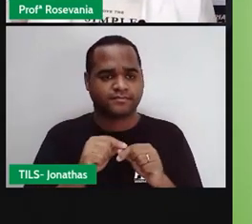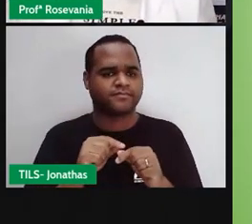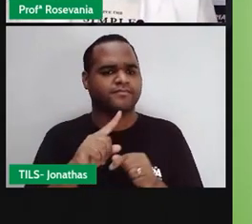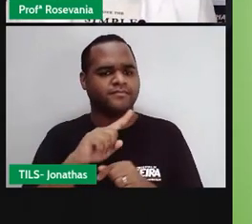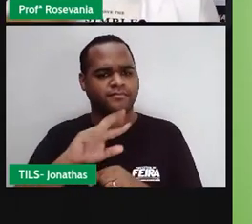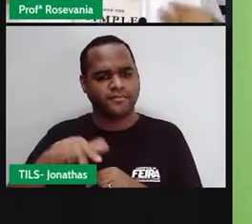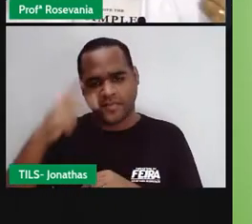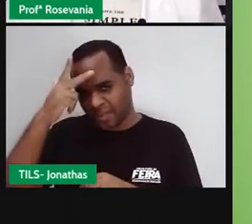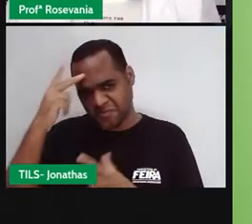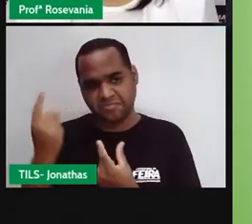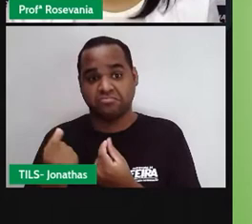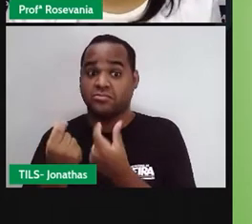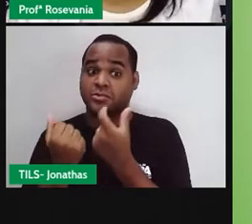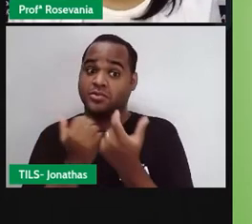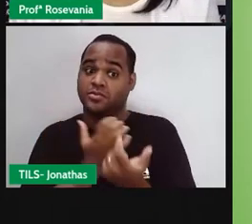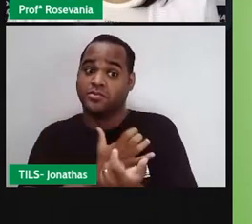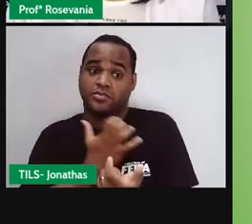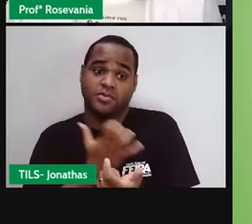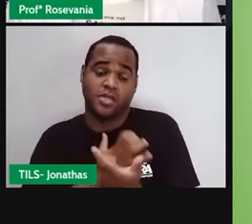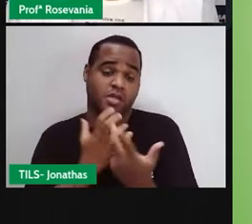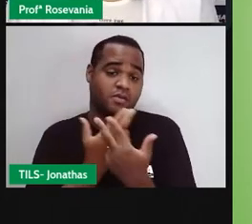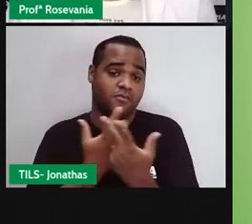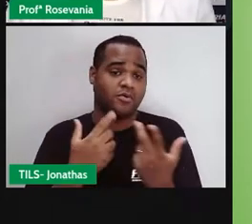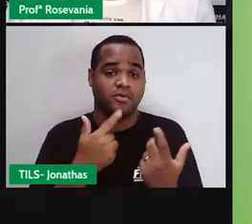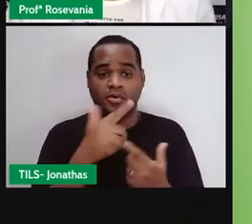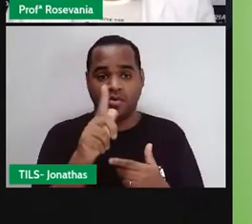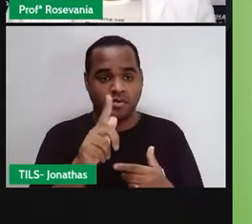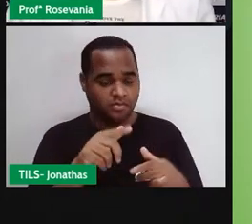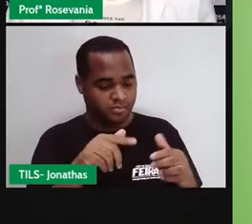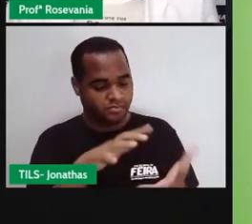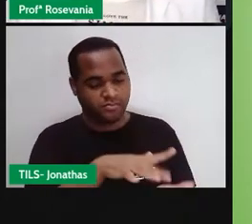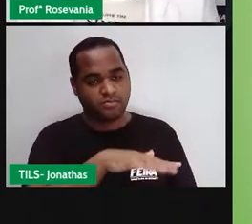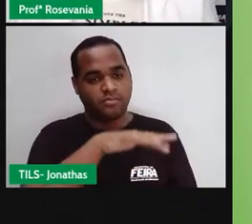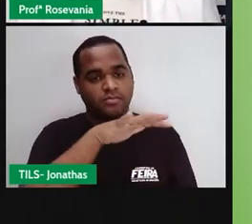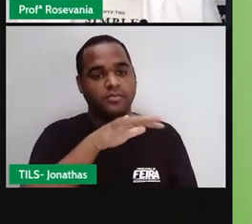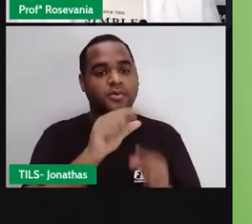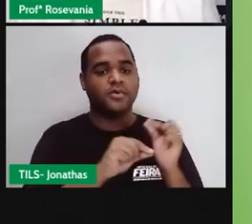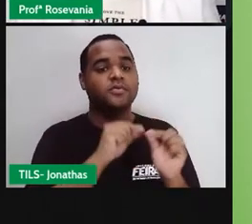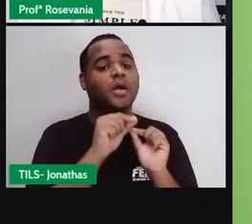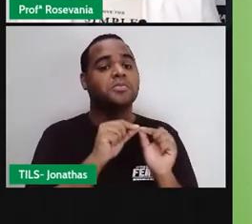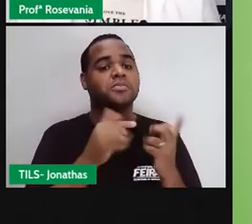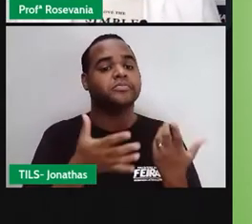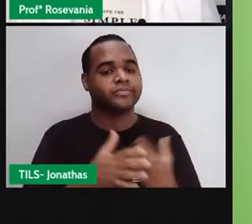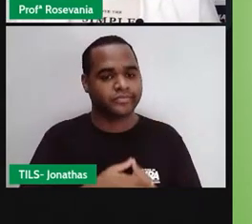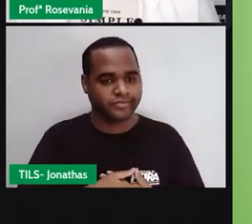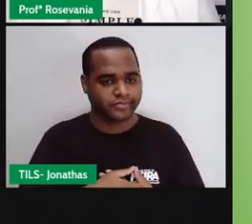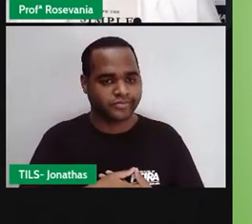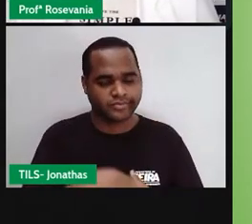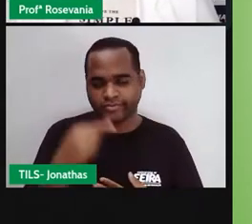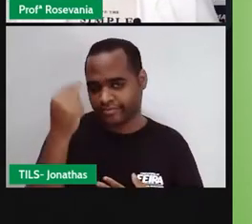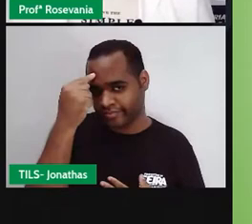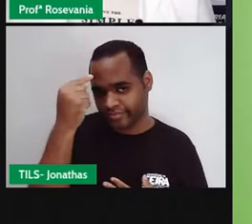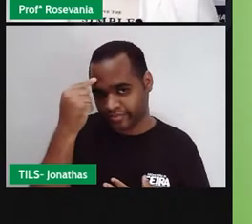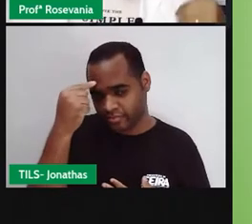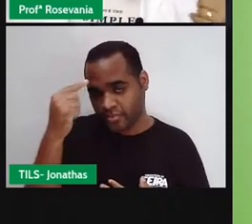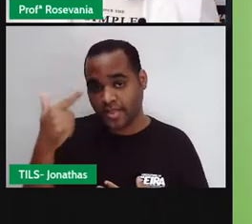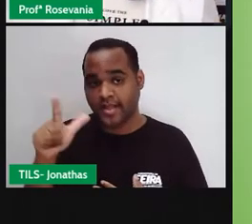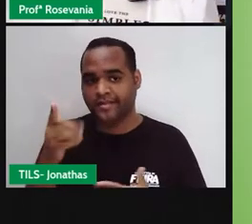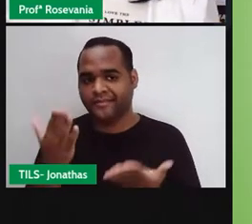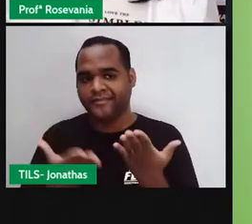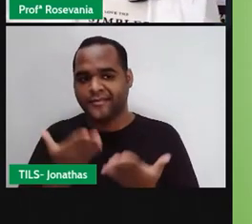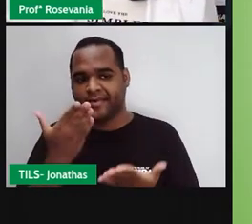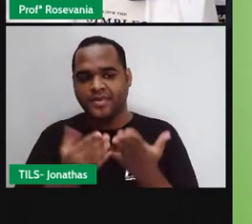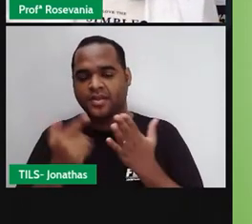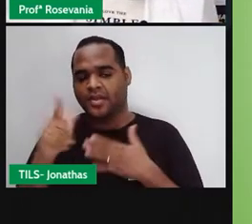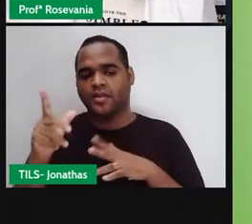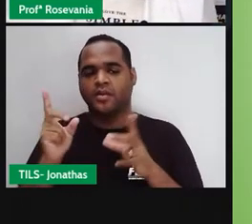abastados, cheio de dinheiro, mas também cheio de produto. O que que vai se fazer com esse produto, né? E aí começamos a ter esse déficit da balança comercial, que foi como eu